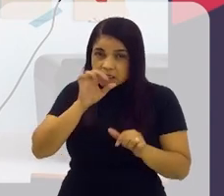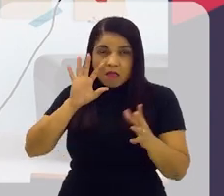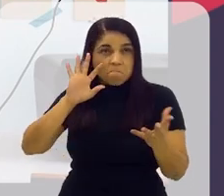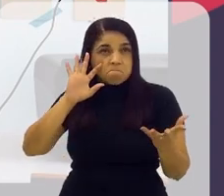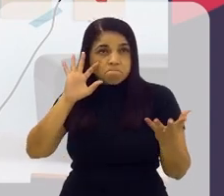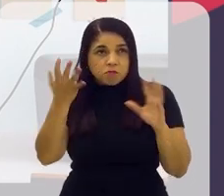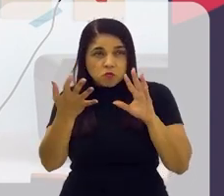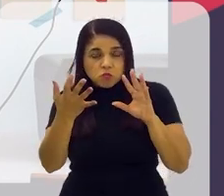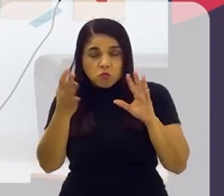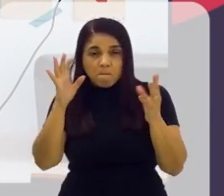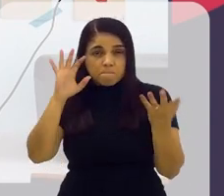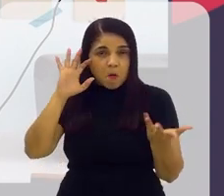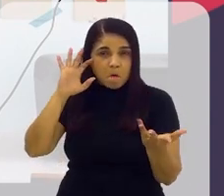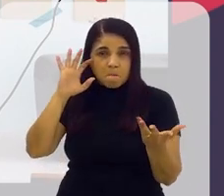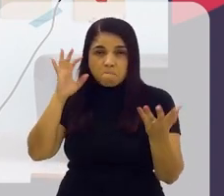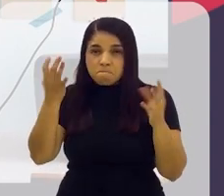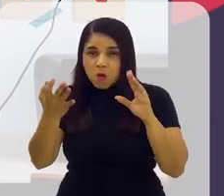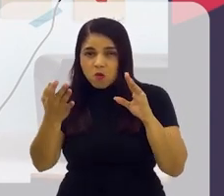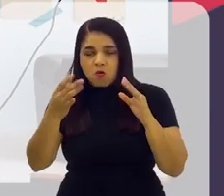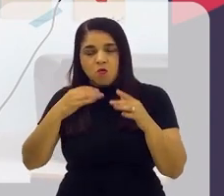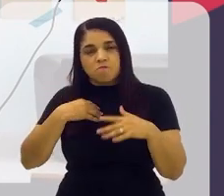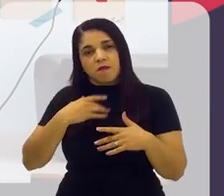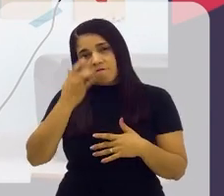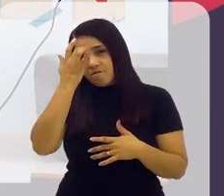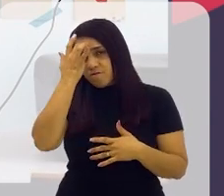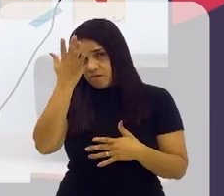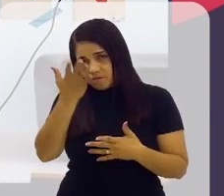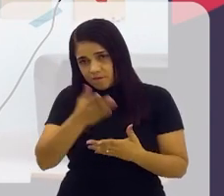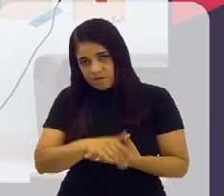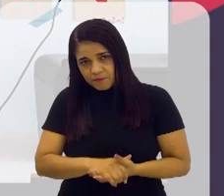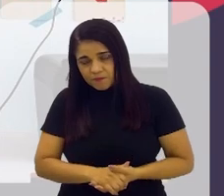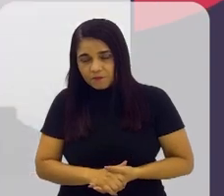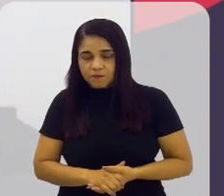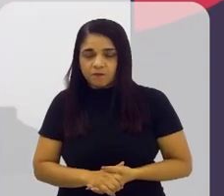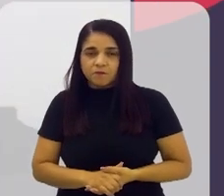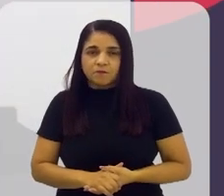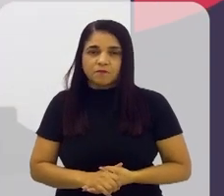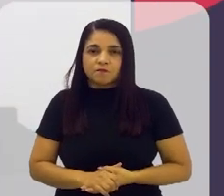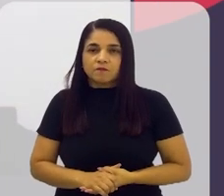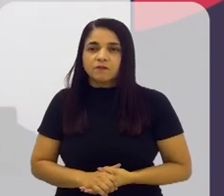resistência às mudanças climáticas, acho que é mais facilitado.